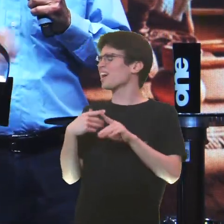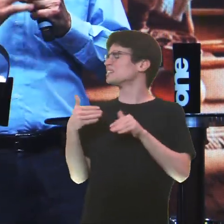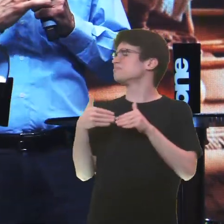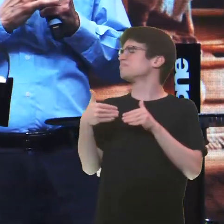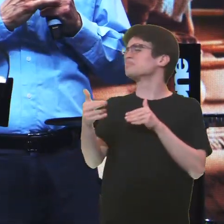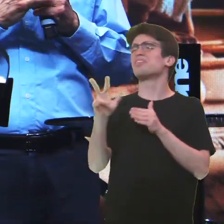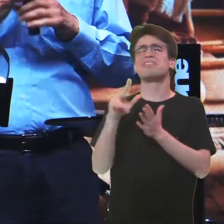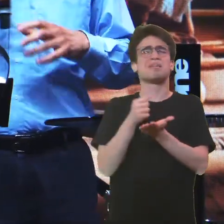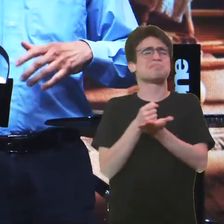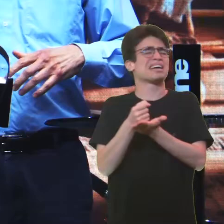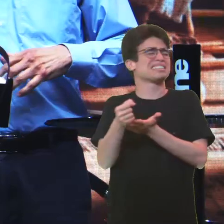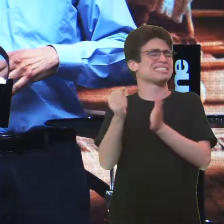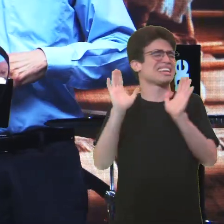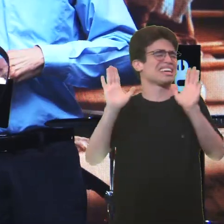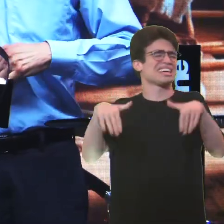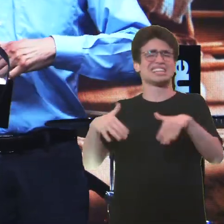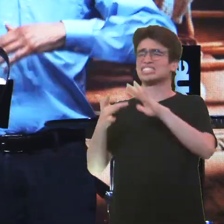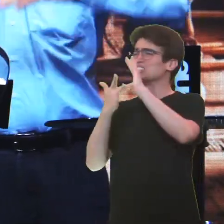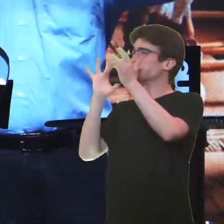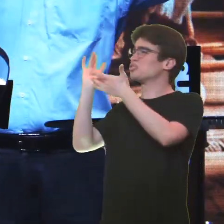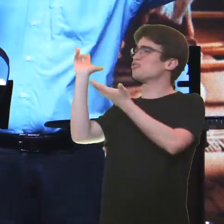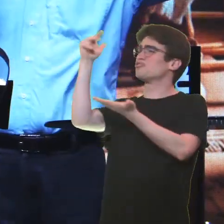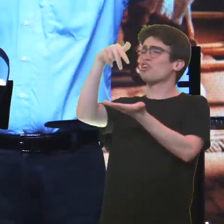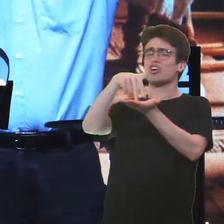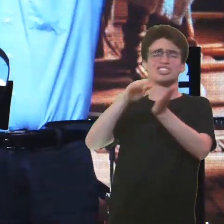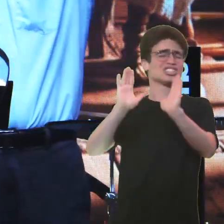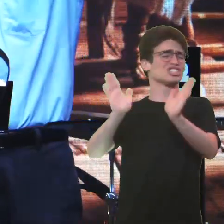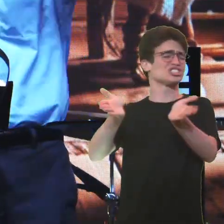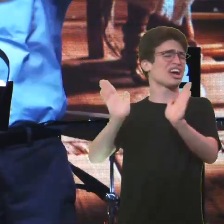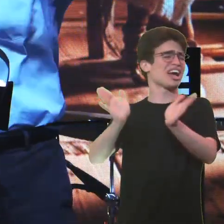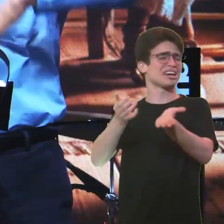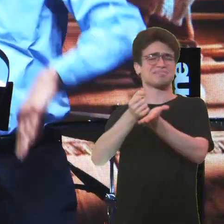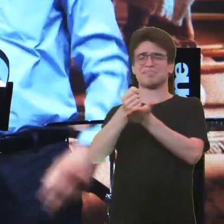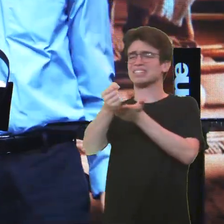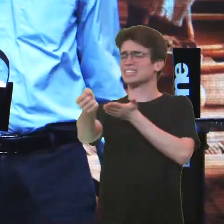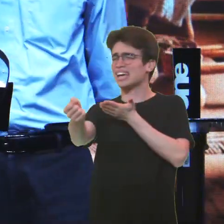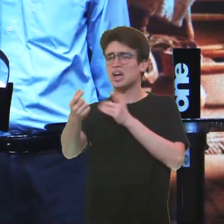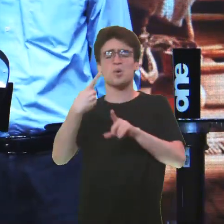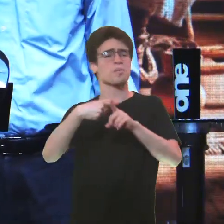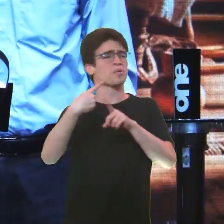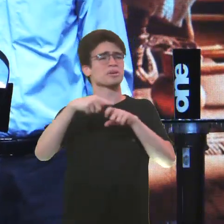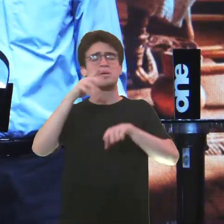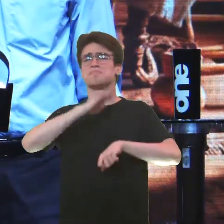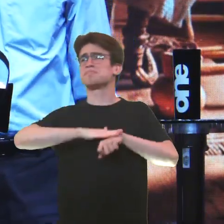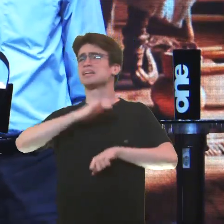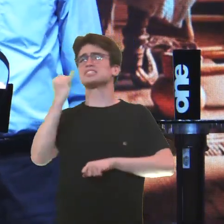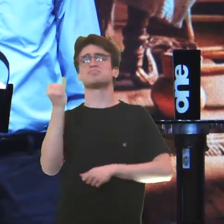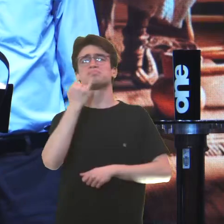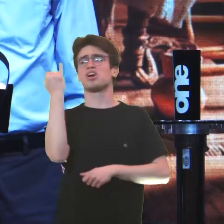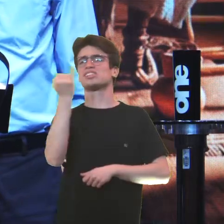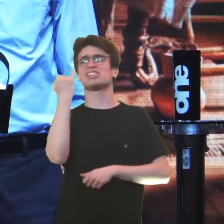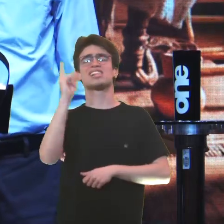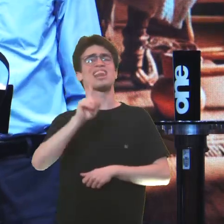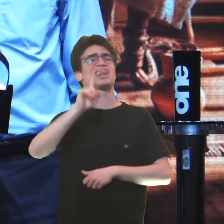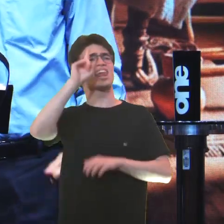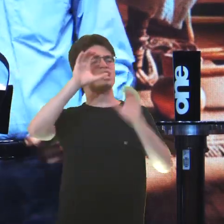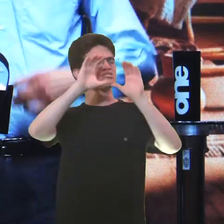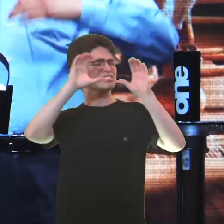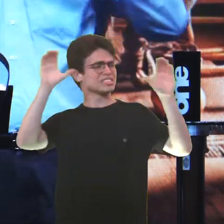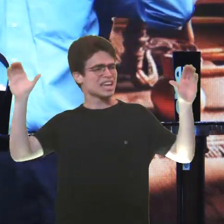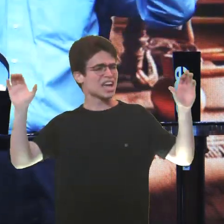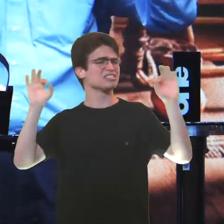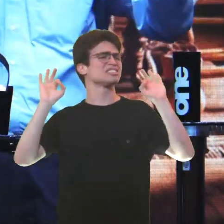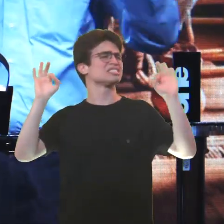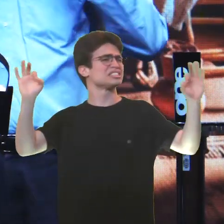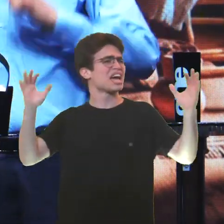mundo vai passar logo, que lo que importa es el reino que Cristo trae, que o que importa é o reino que Cristo trará,